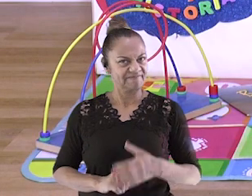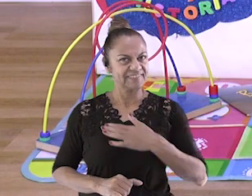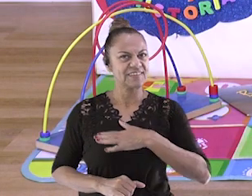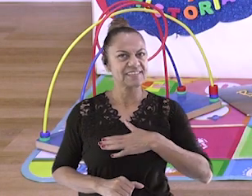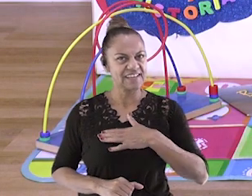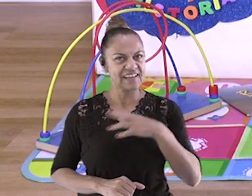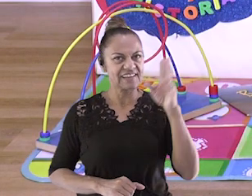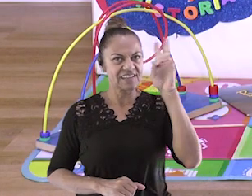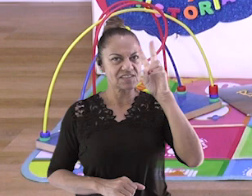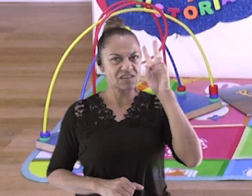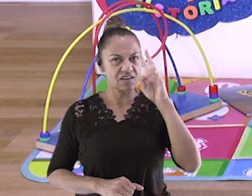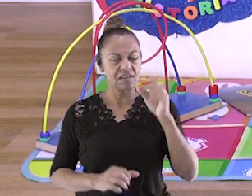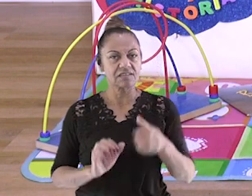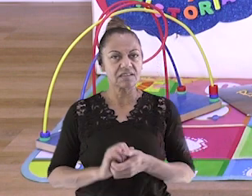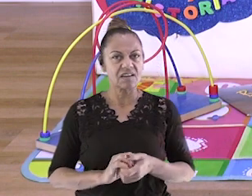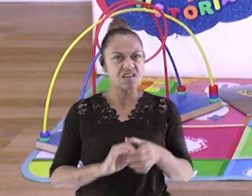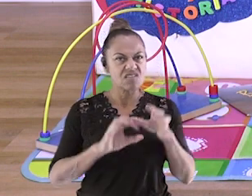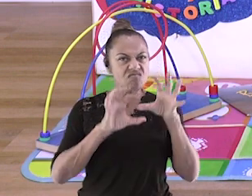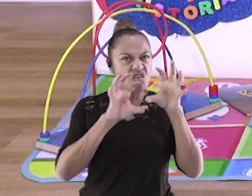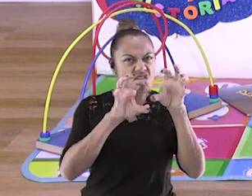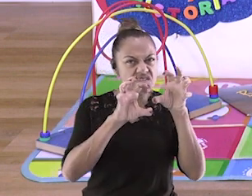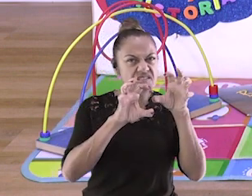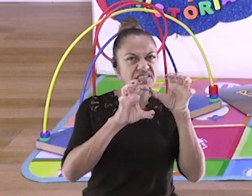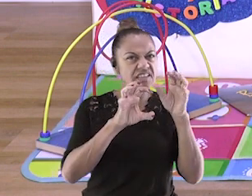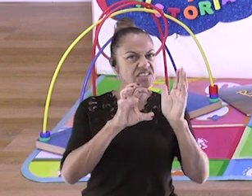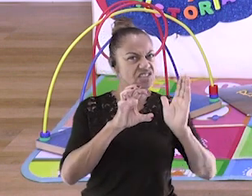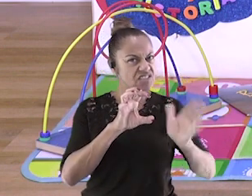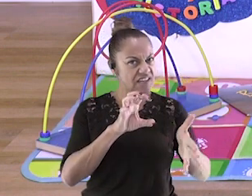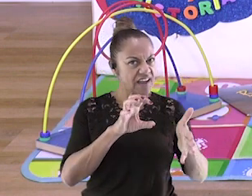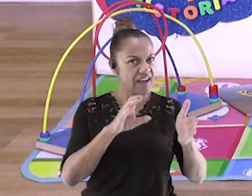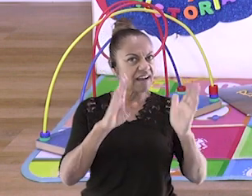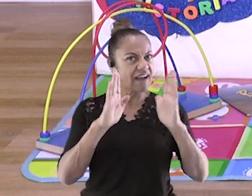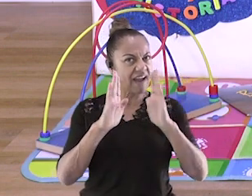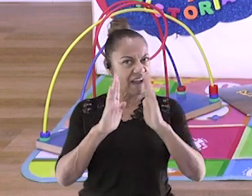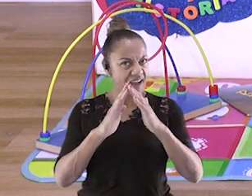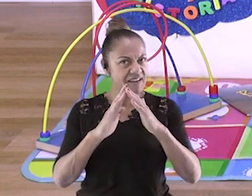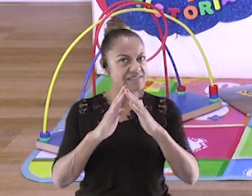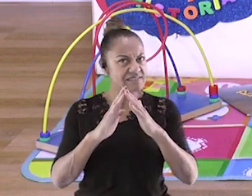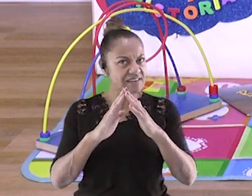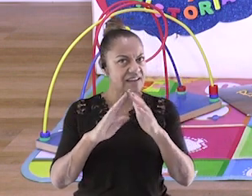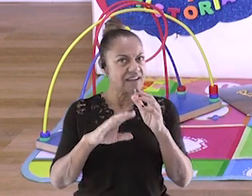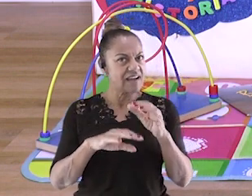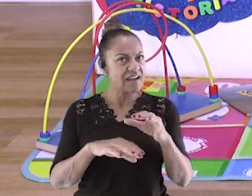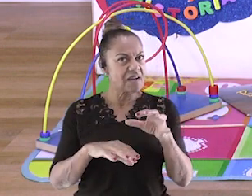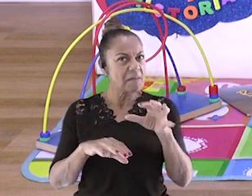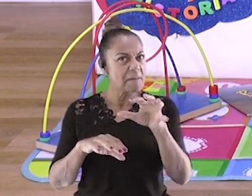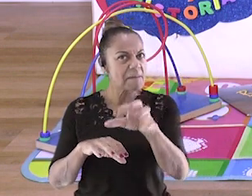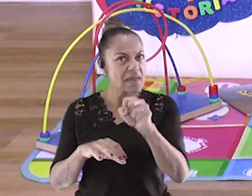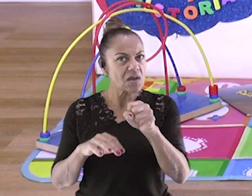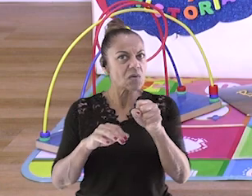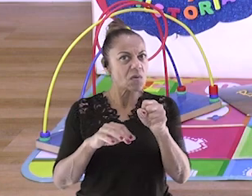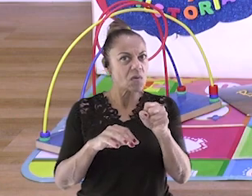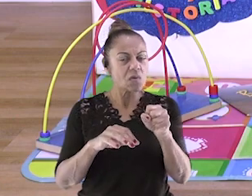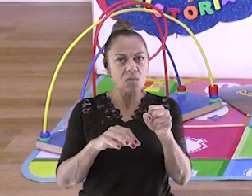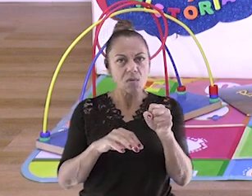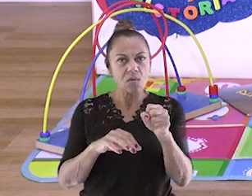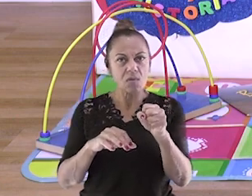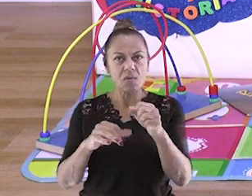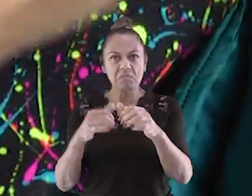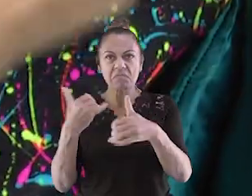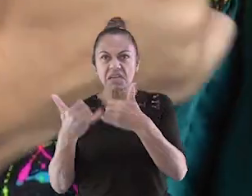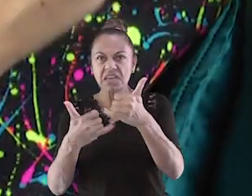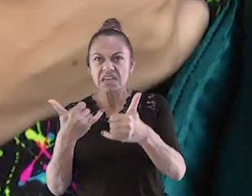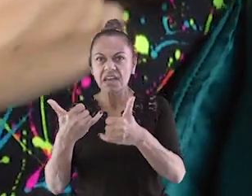Gostaram da história? Beleléu já apareceu aí na sua casa? Lá em casa ele já apareceu, mas